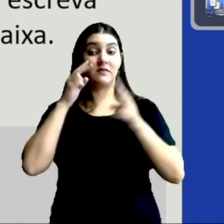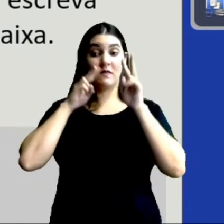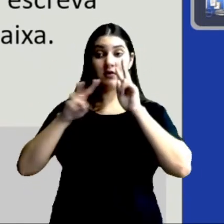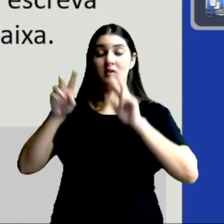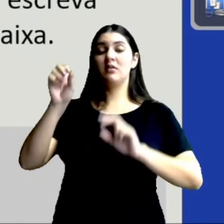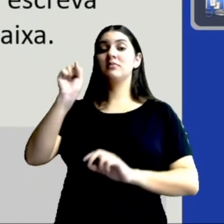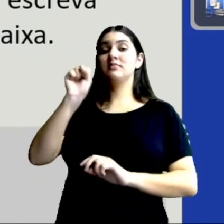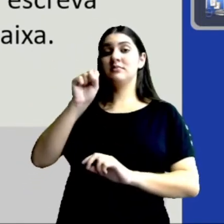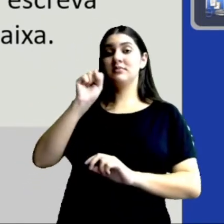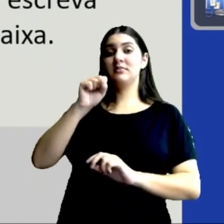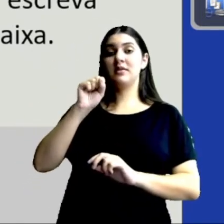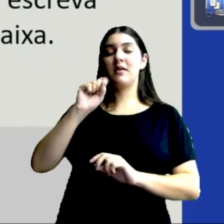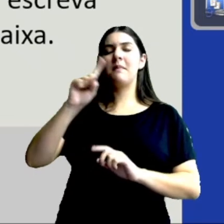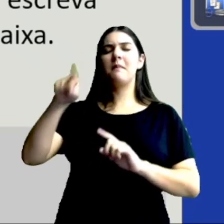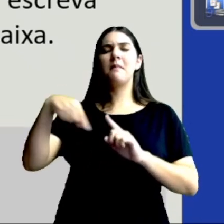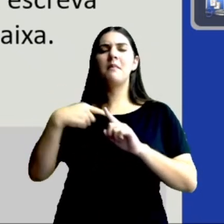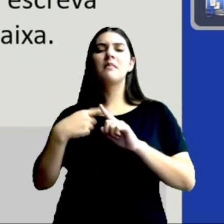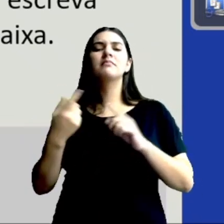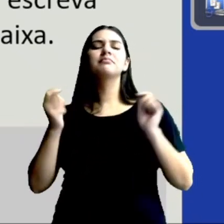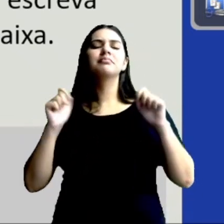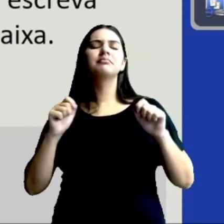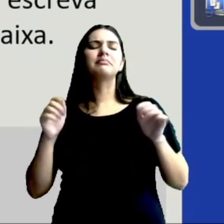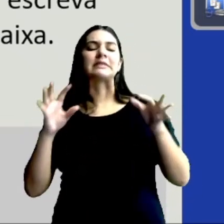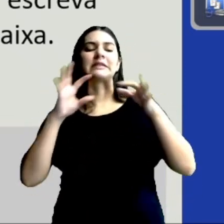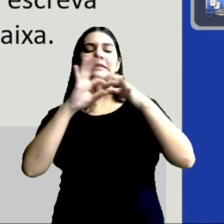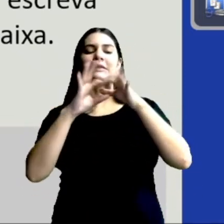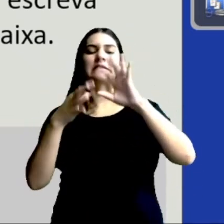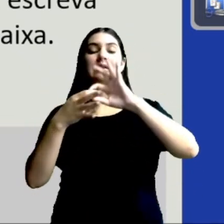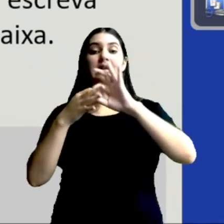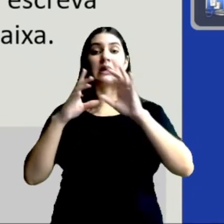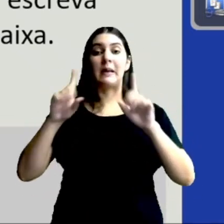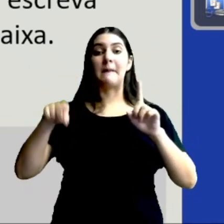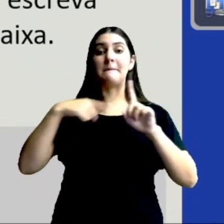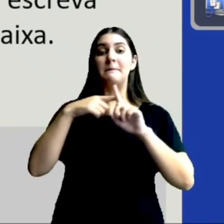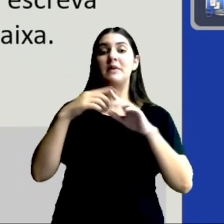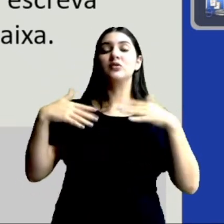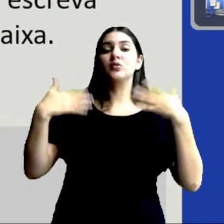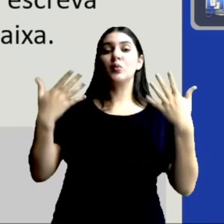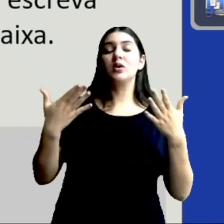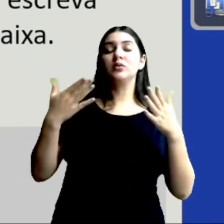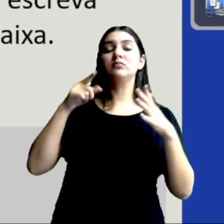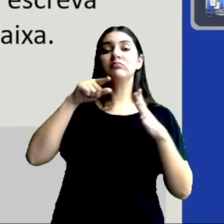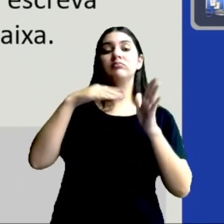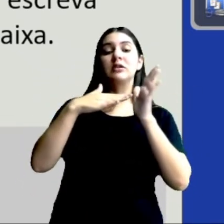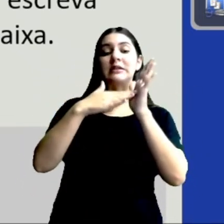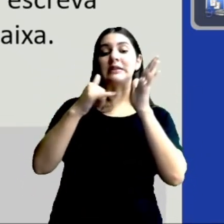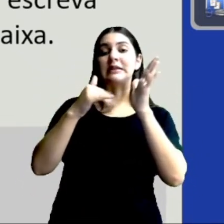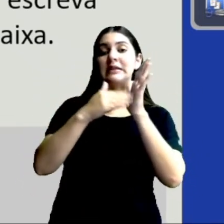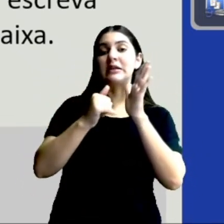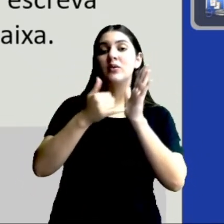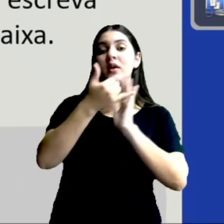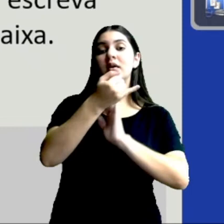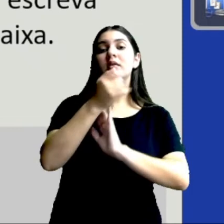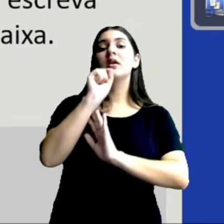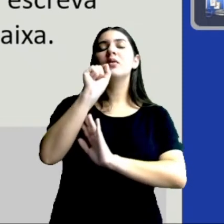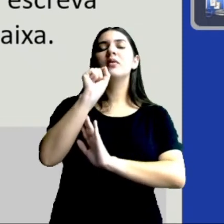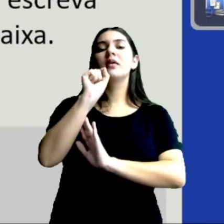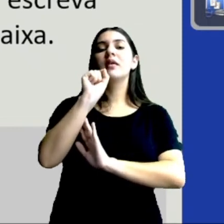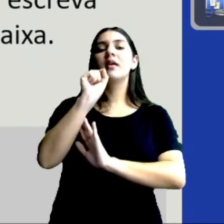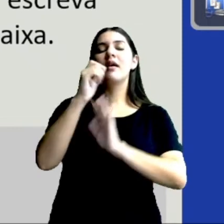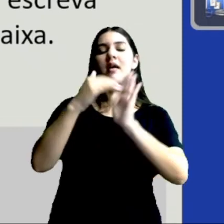estar associando. Mas quando você tirou 2 canetinhas aqui, tirar é fazer qual conta?